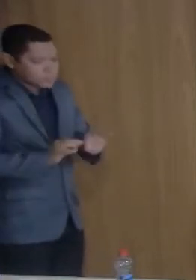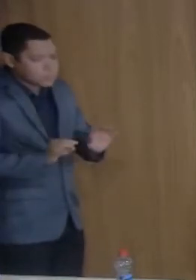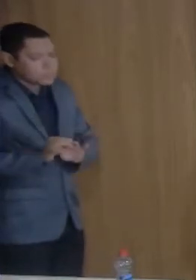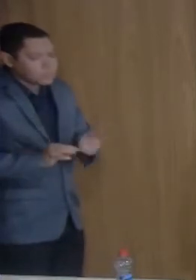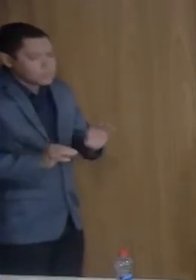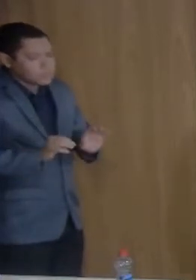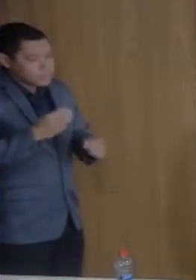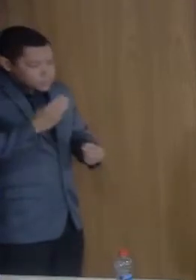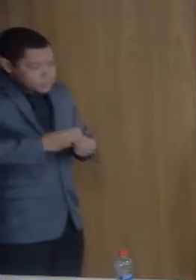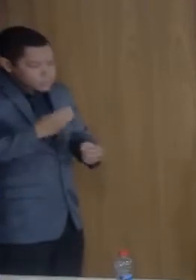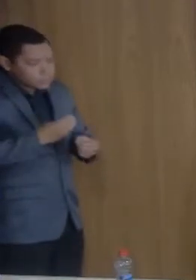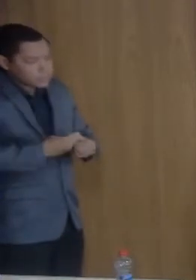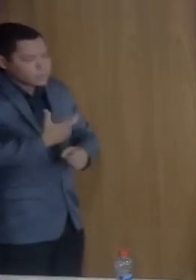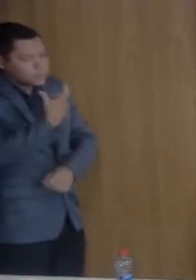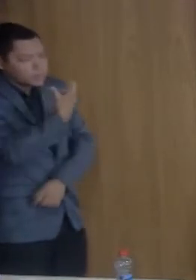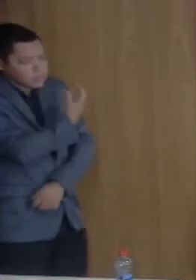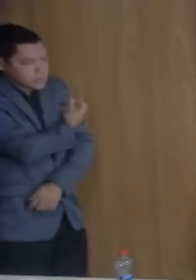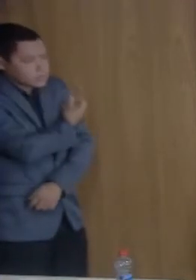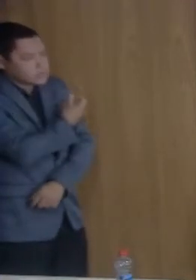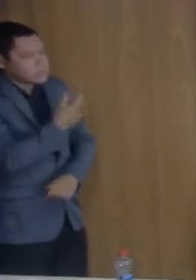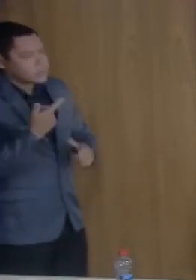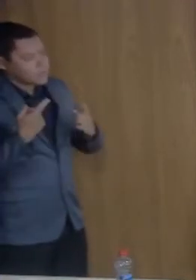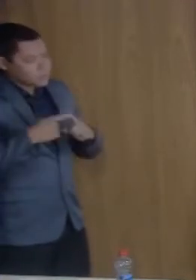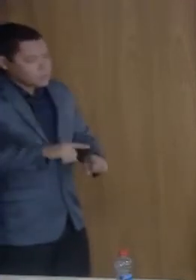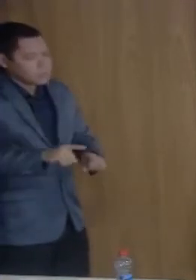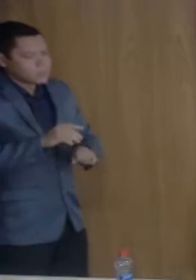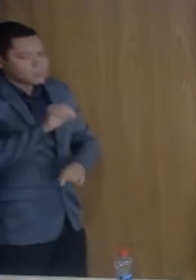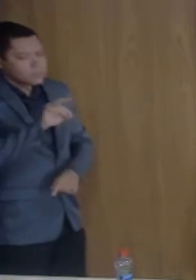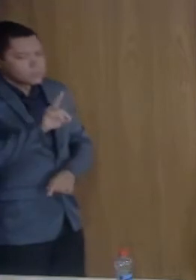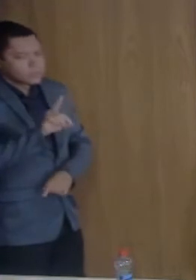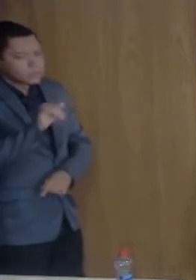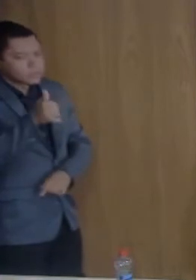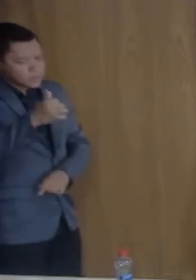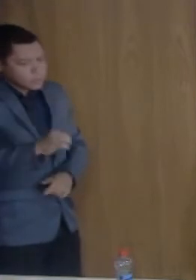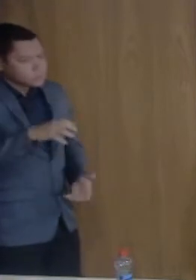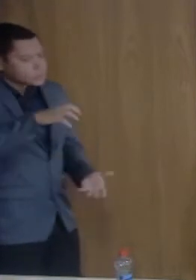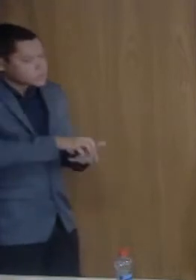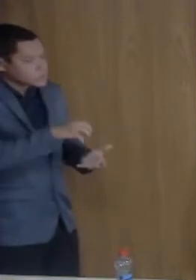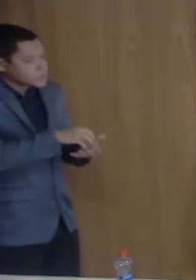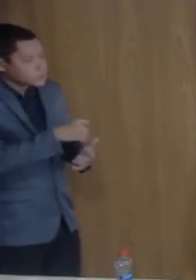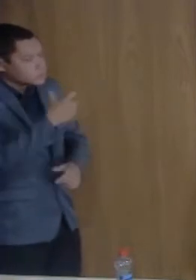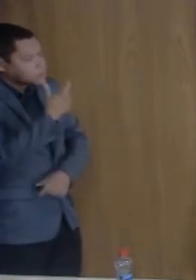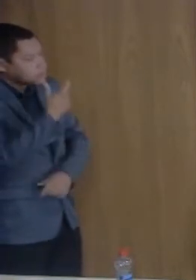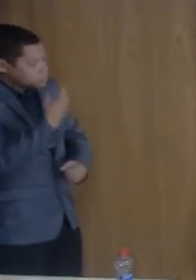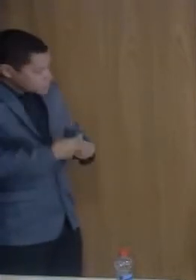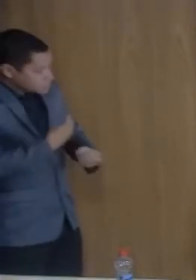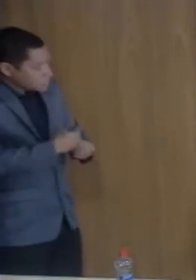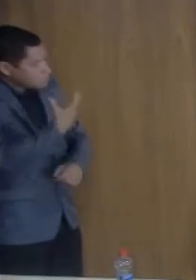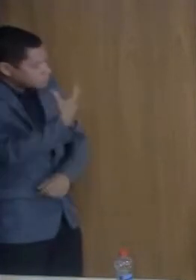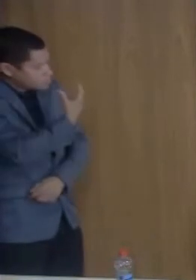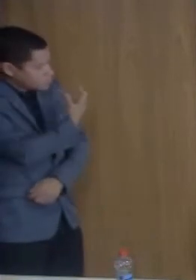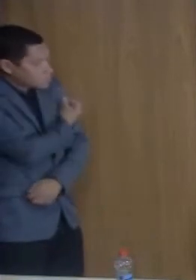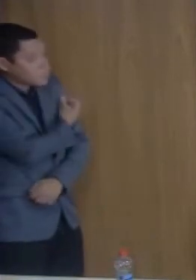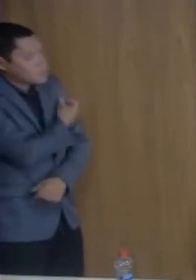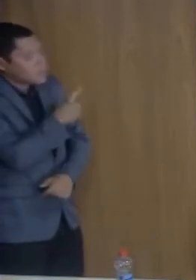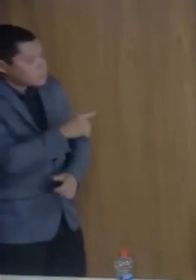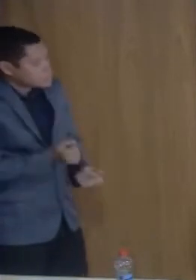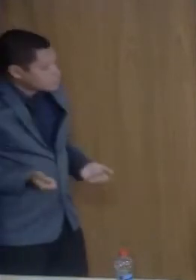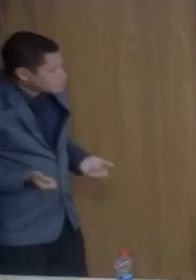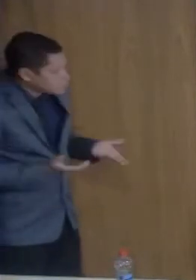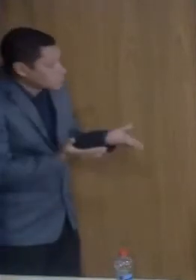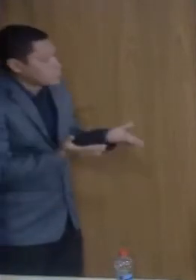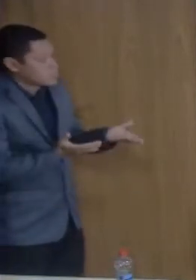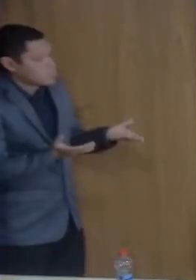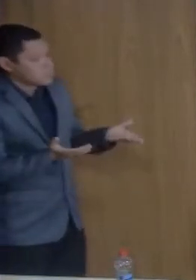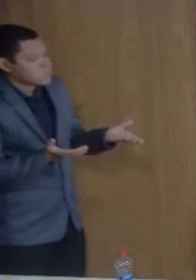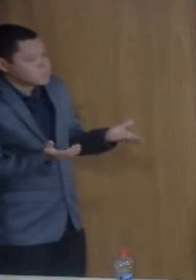contra a Covid-19 e implantação do Centro Municipal de Vacinação, iniciativas que permitiram, até